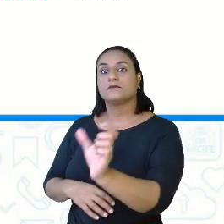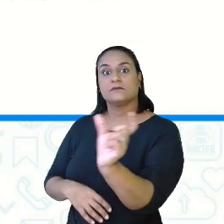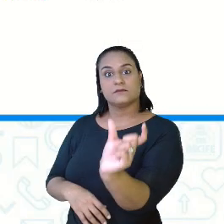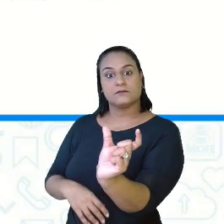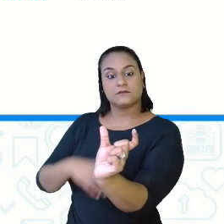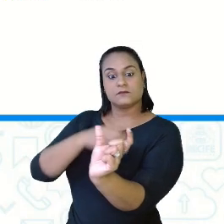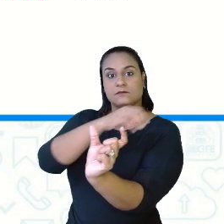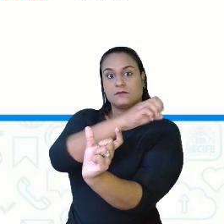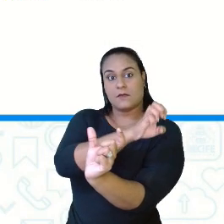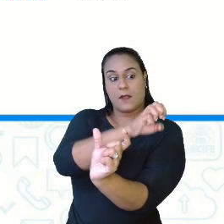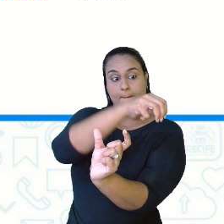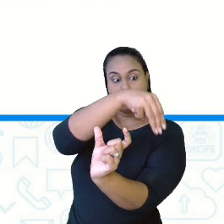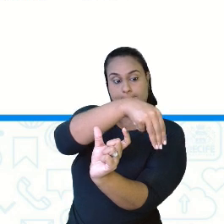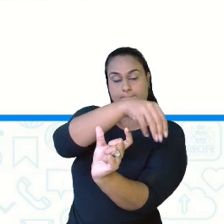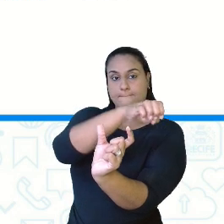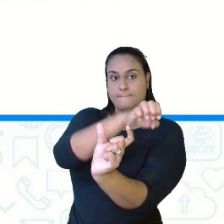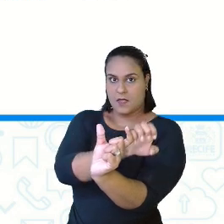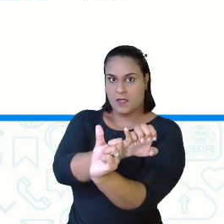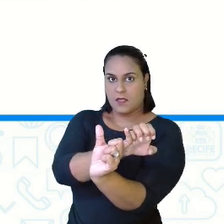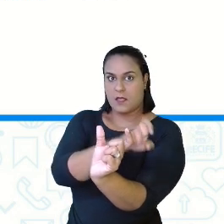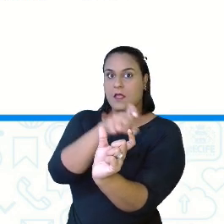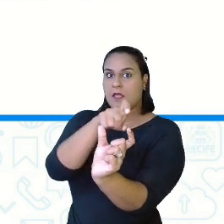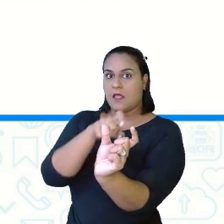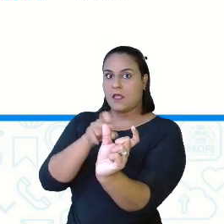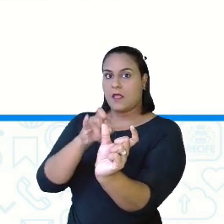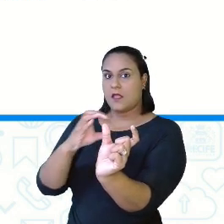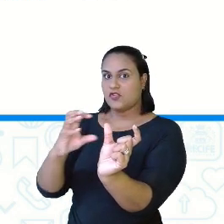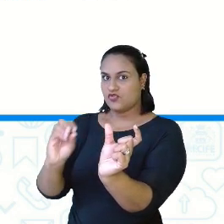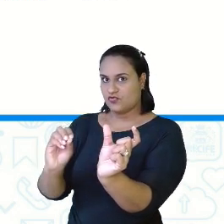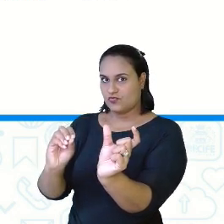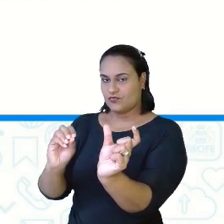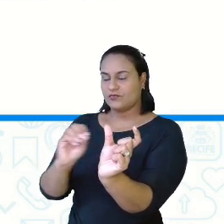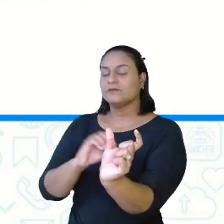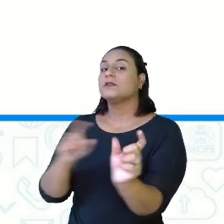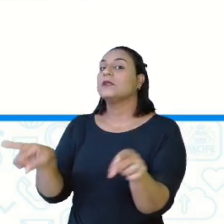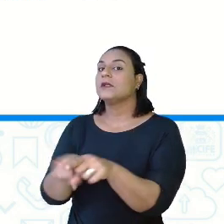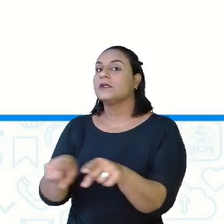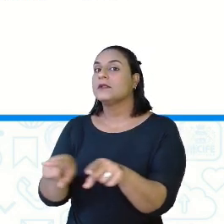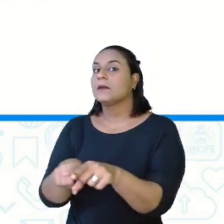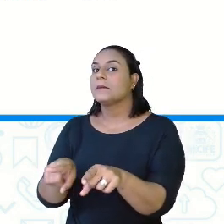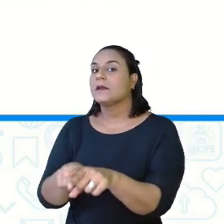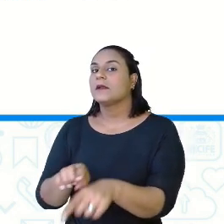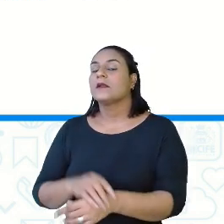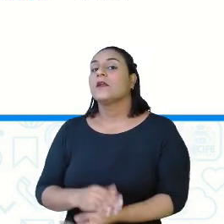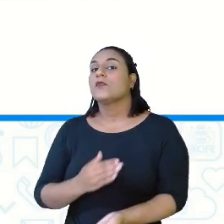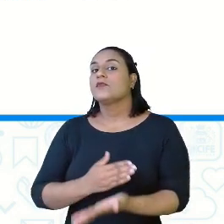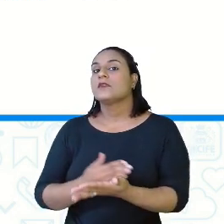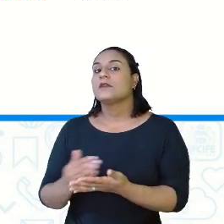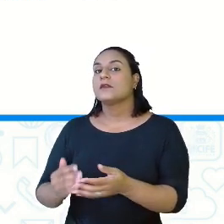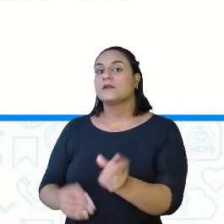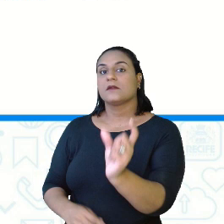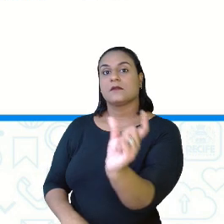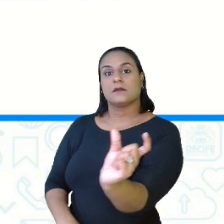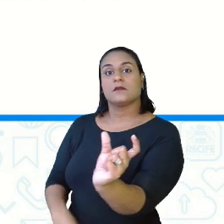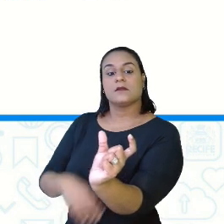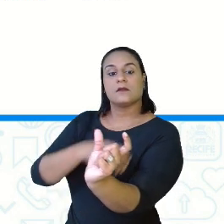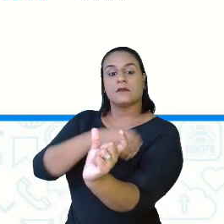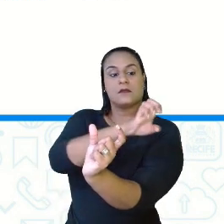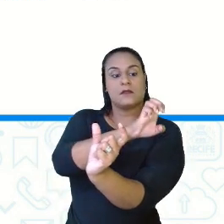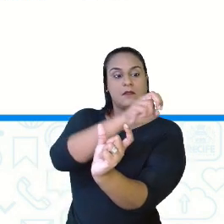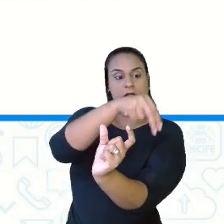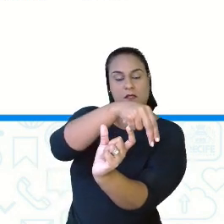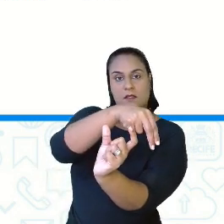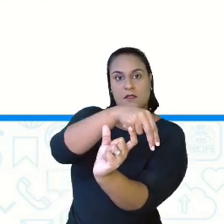a sílaba me. México, mexerico. E também quando a palavra inicia-se com a sílaba